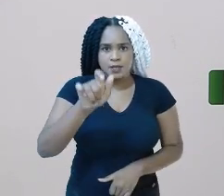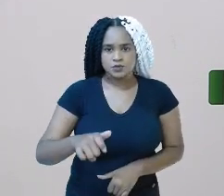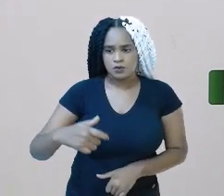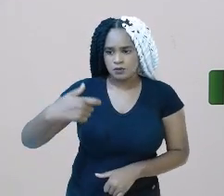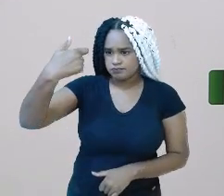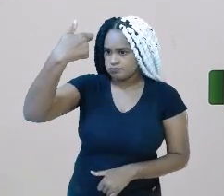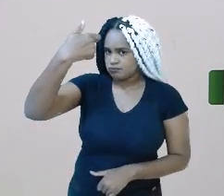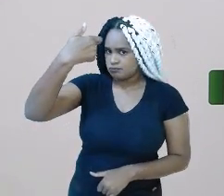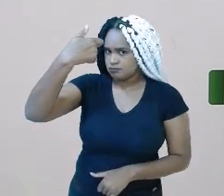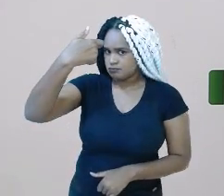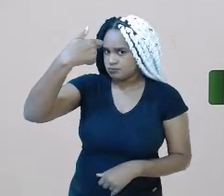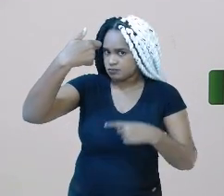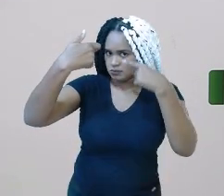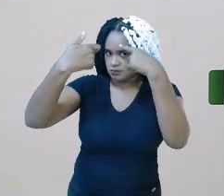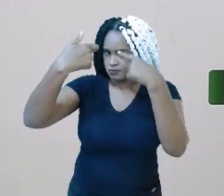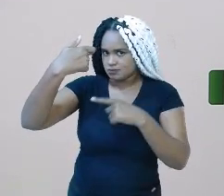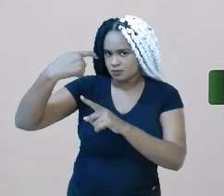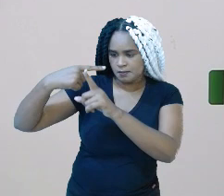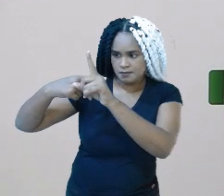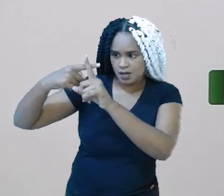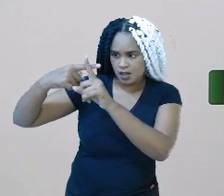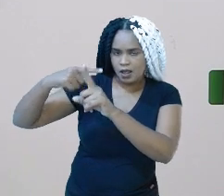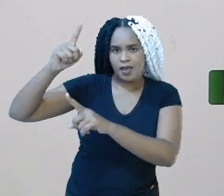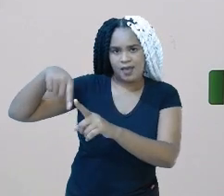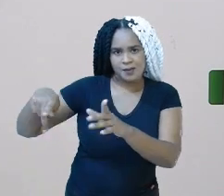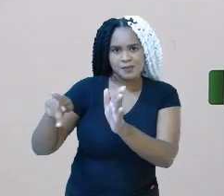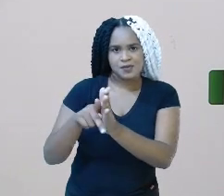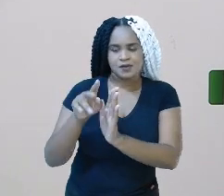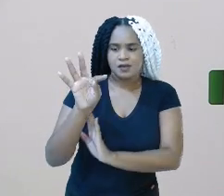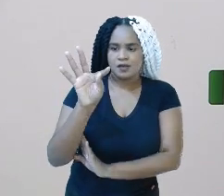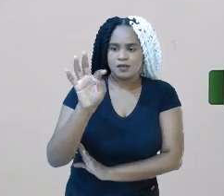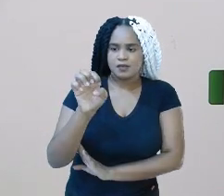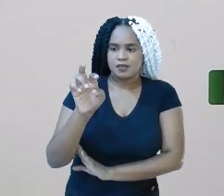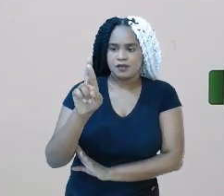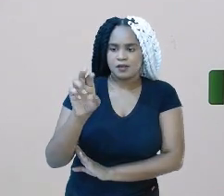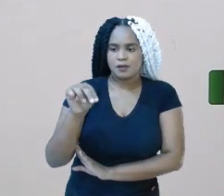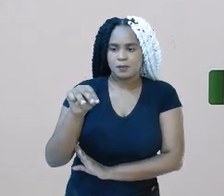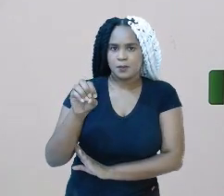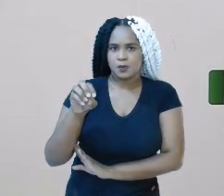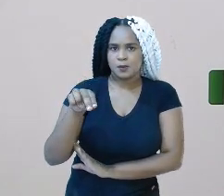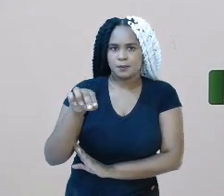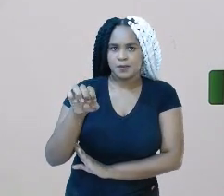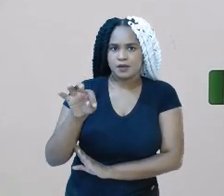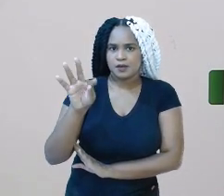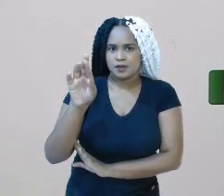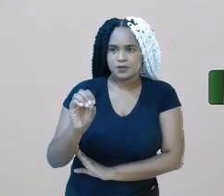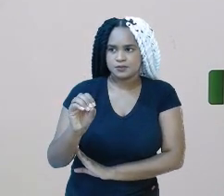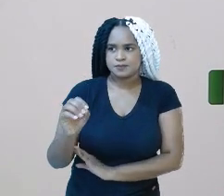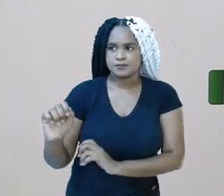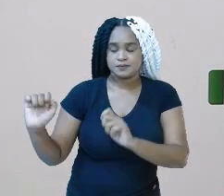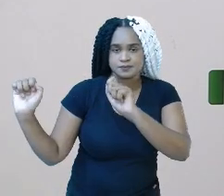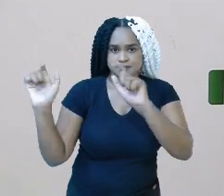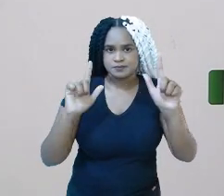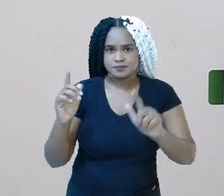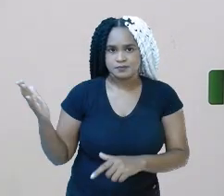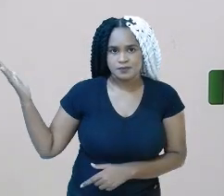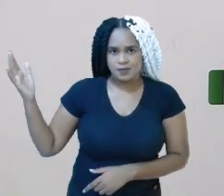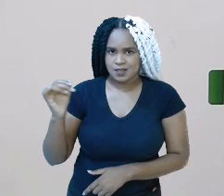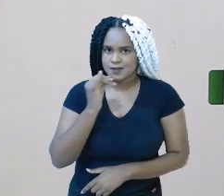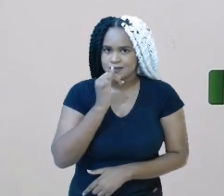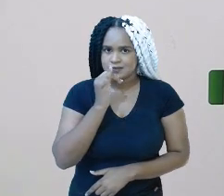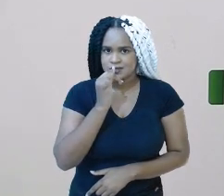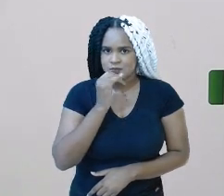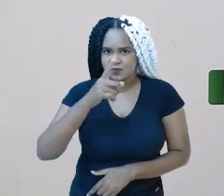a sua temperatura, aquilo é um termômetro. Então, já vamos para as próximas. Aí tem alguns exemplos